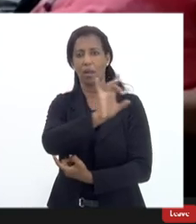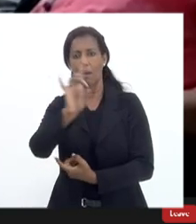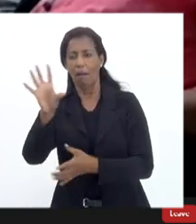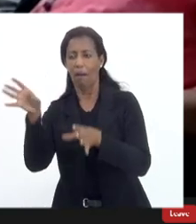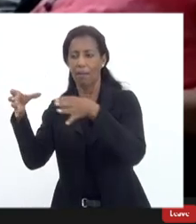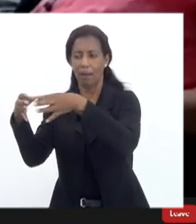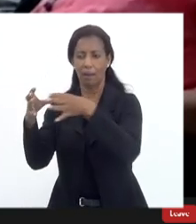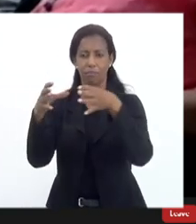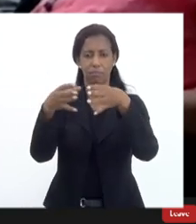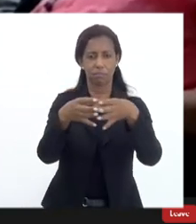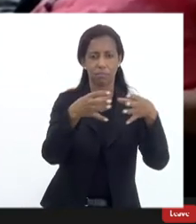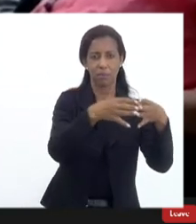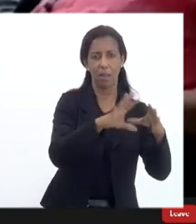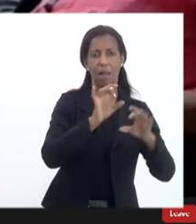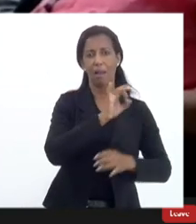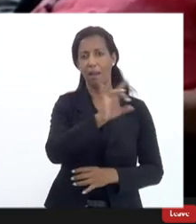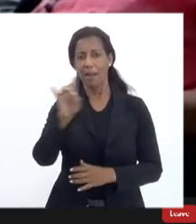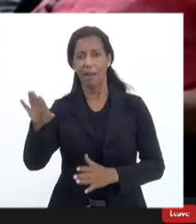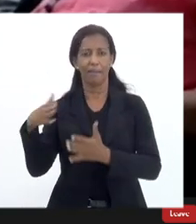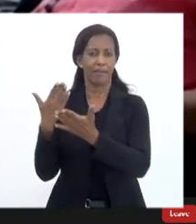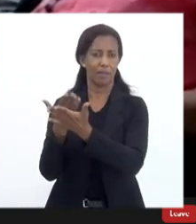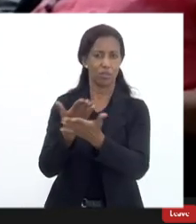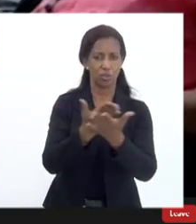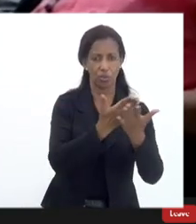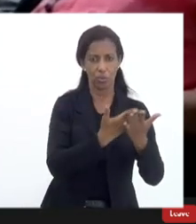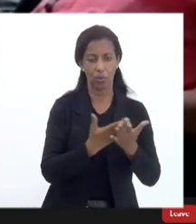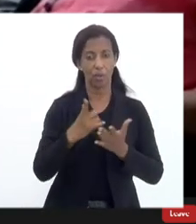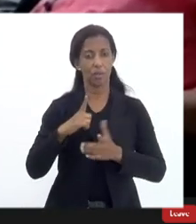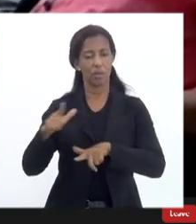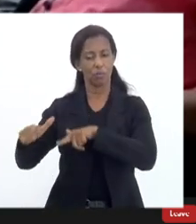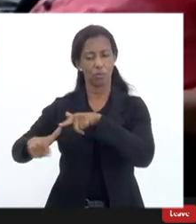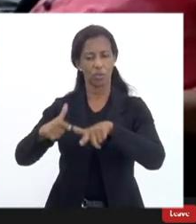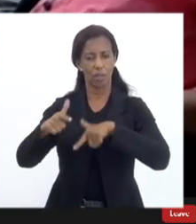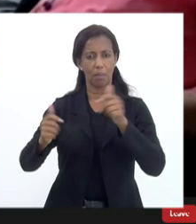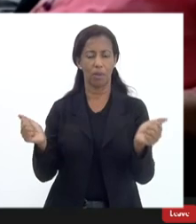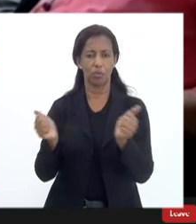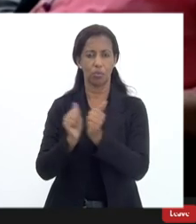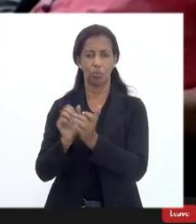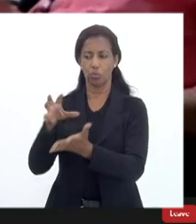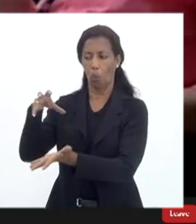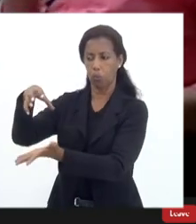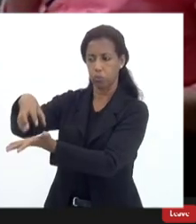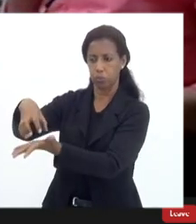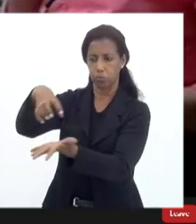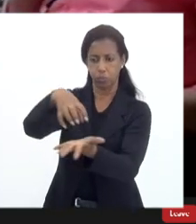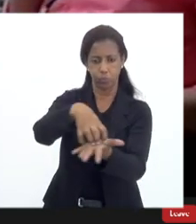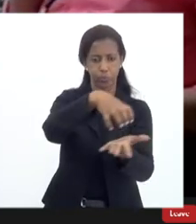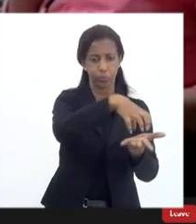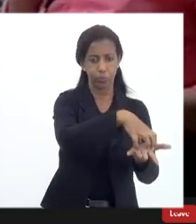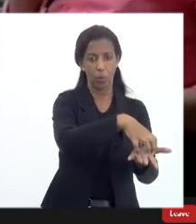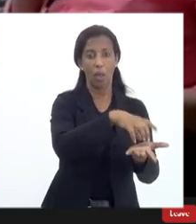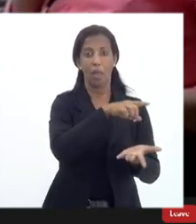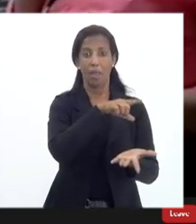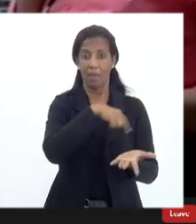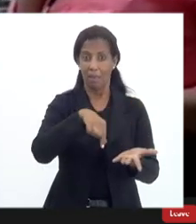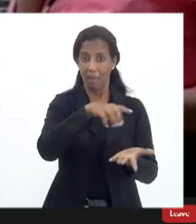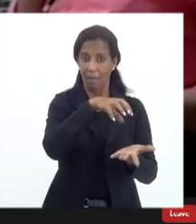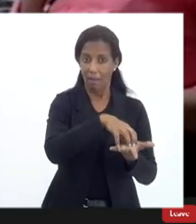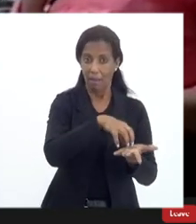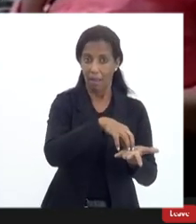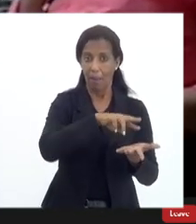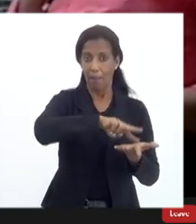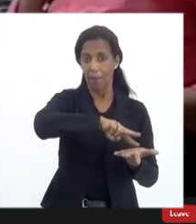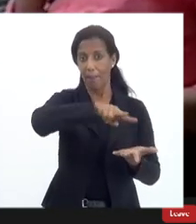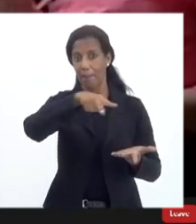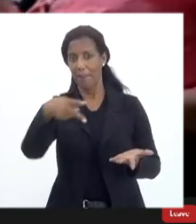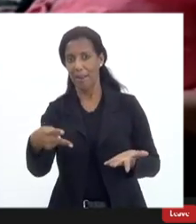cada escola. Então, temos trabalhado isso junto aos regionais. Os regionais têm multiplicado para as escolas, para que